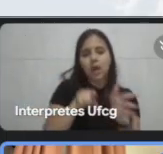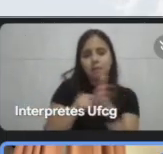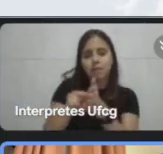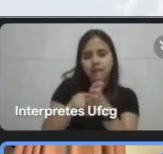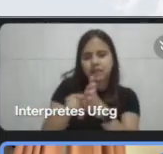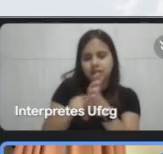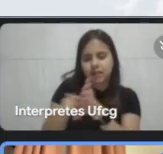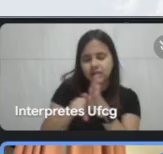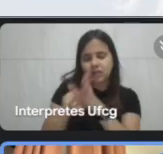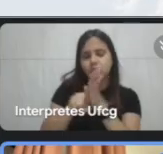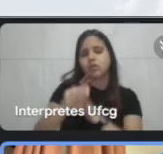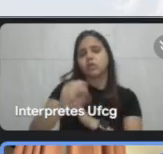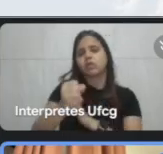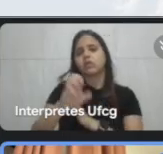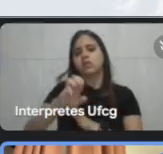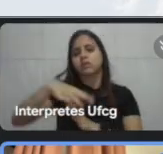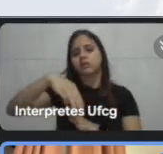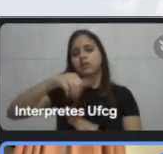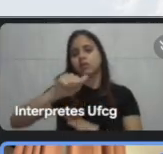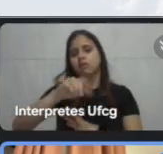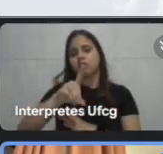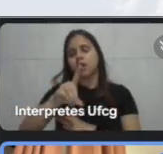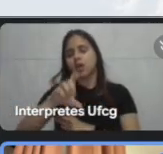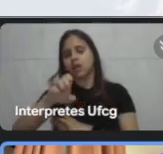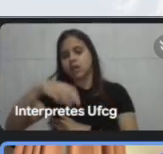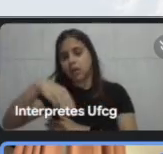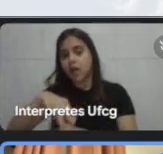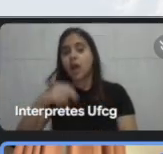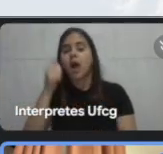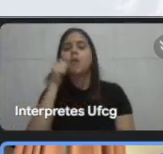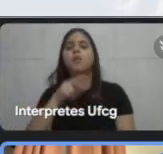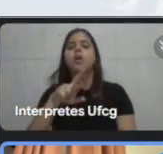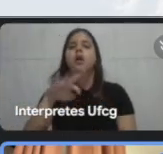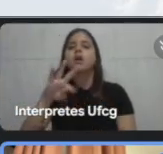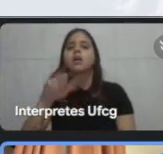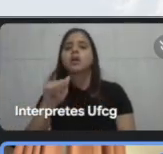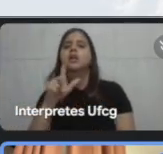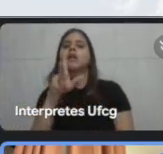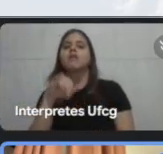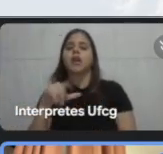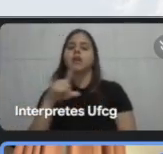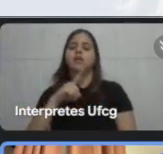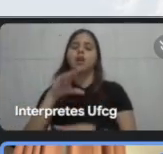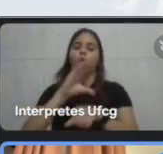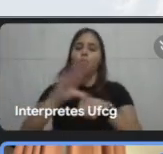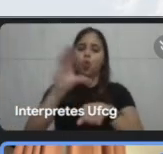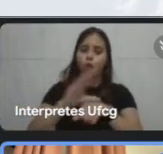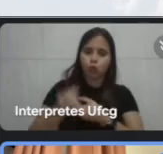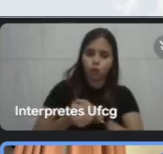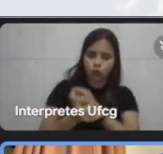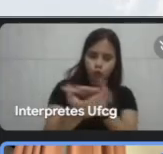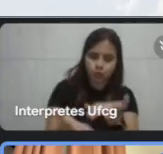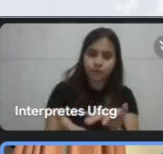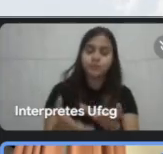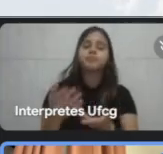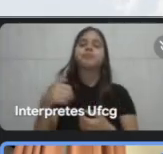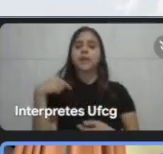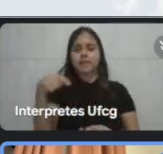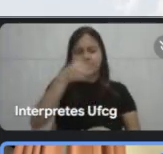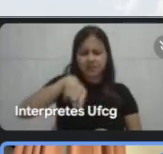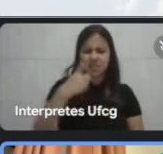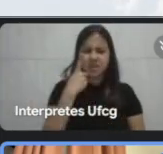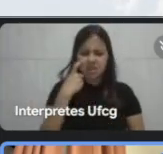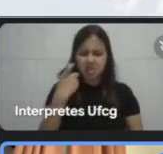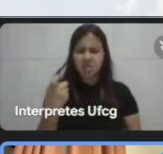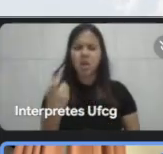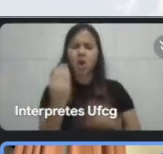do CEMADEM, a Rita. Ela vai fornecer um curso para a gente lá de Dinâmica Ego. Então, quem tiver interesse nessa parte de